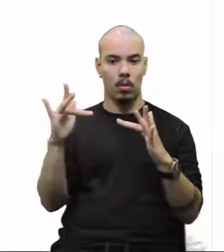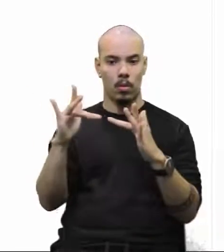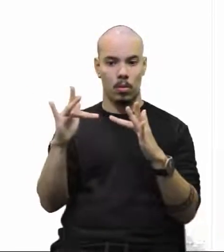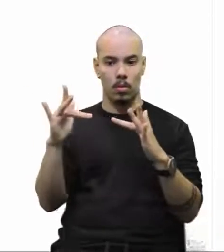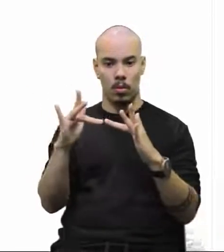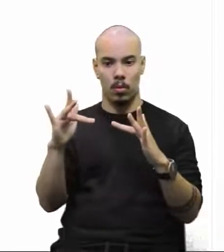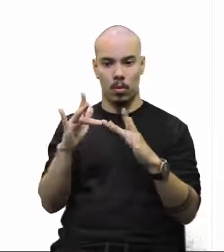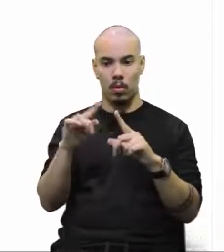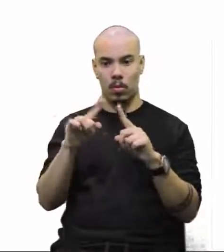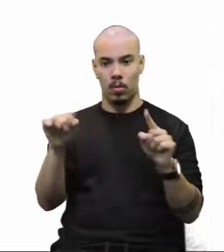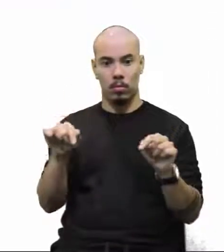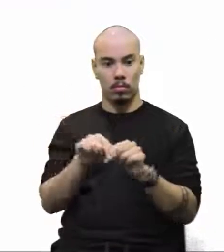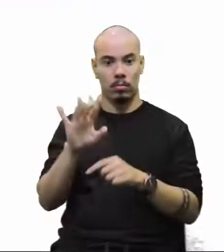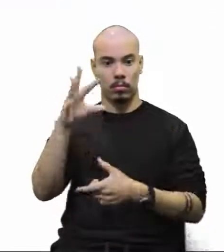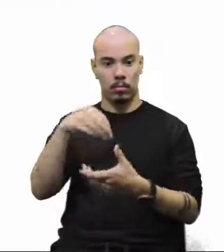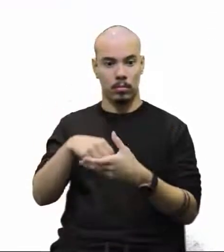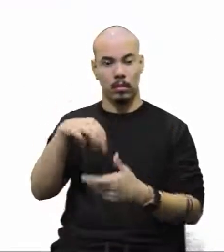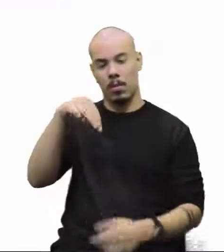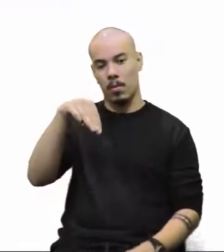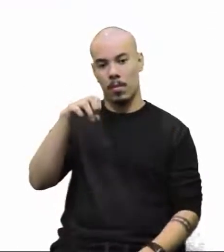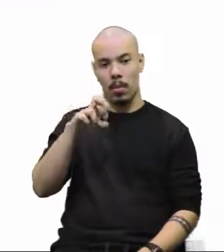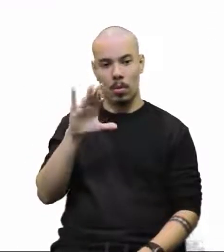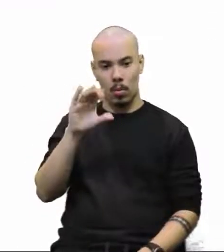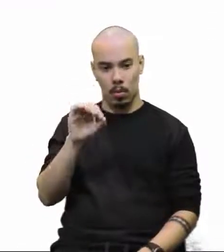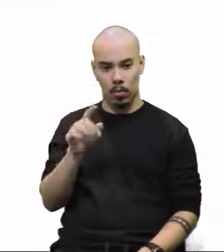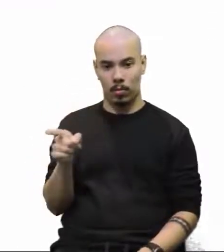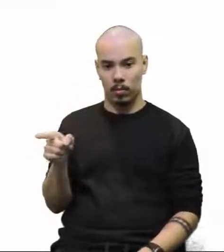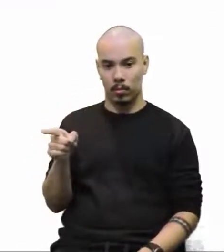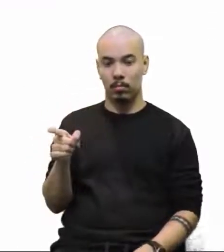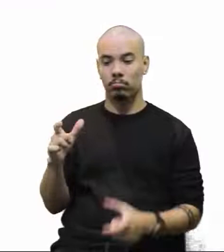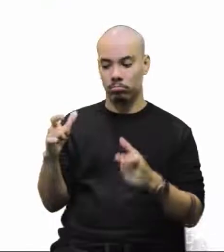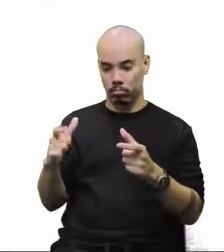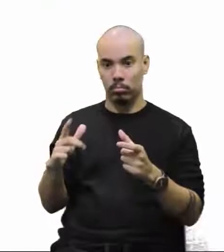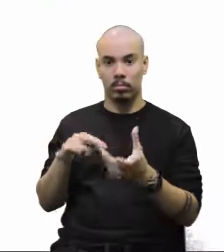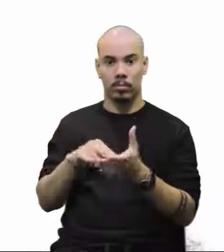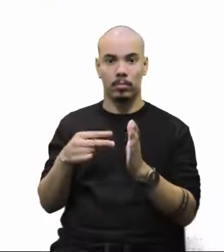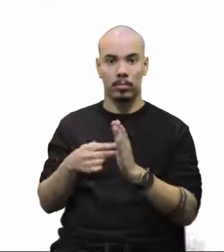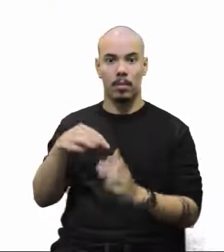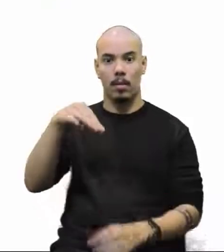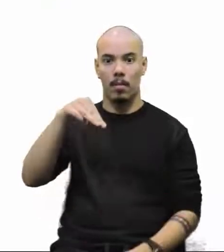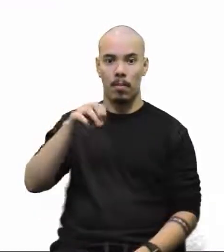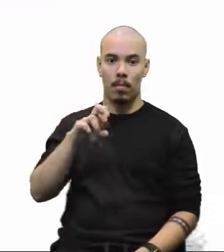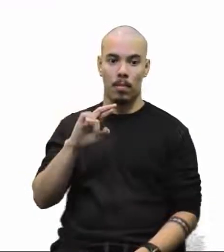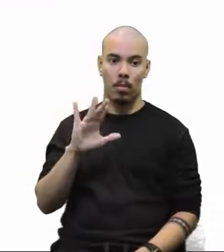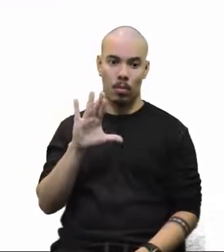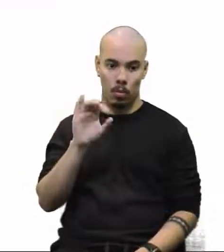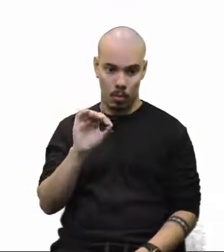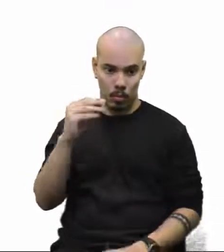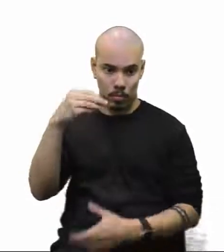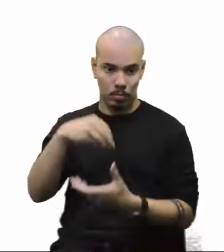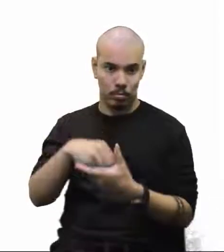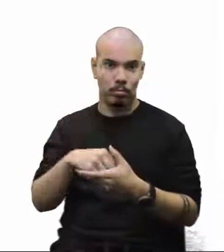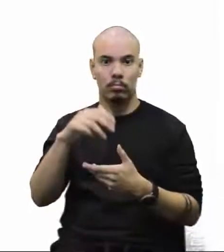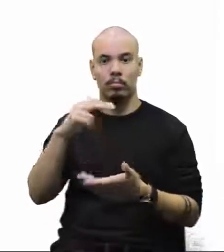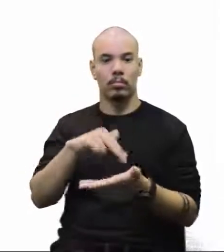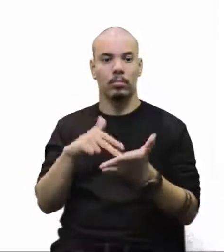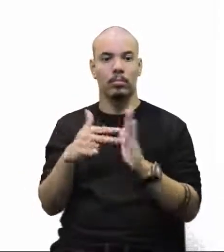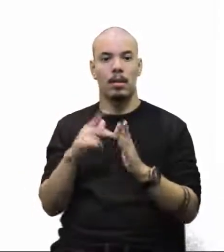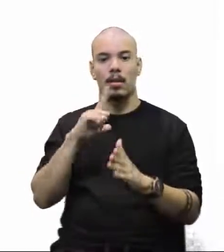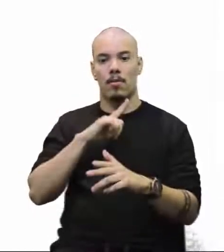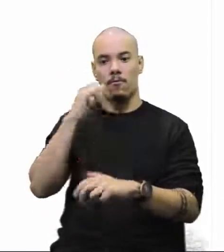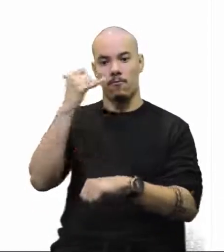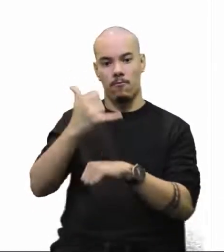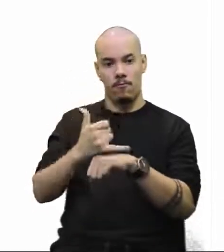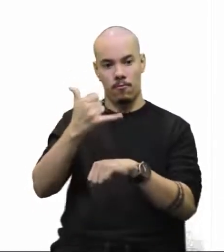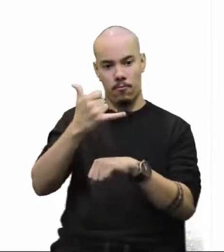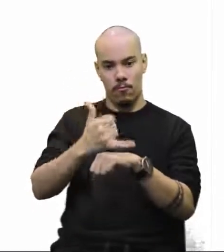cuba contendo mercúrio. Voltando Aqui, lá, a cuba aí contendo mercúrio, ó, ele passa pelo mercúrio tocando, e né? tem um fio elétrico aí